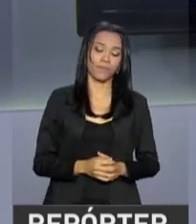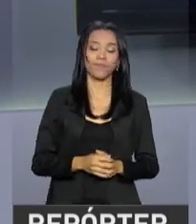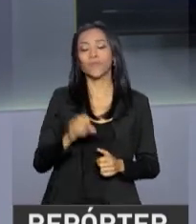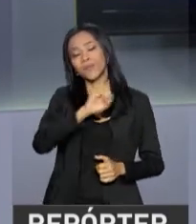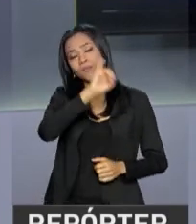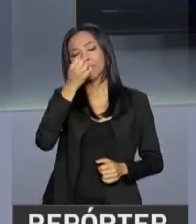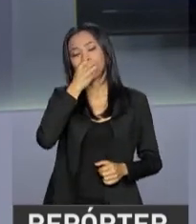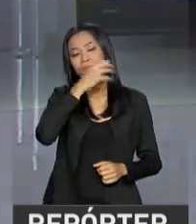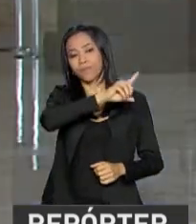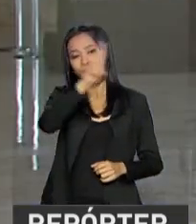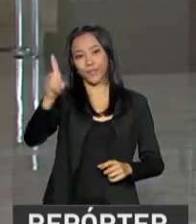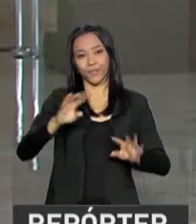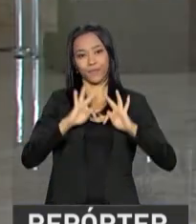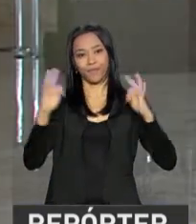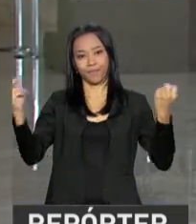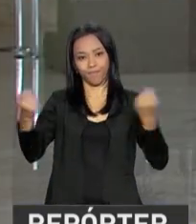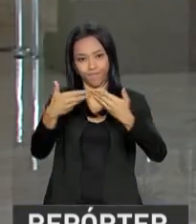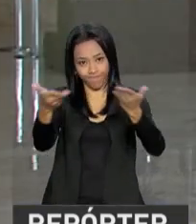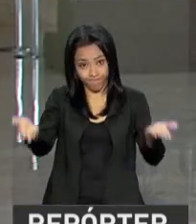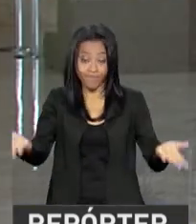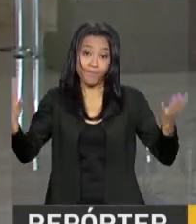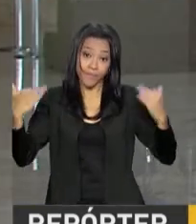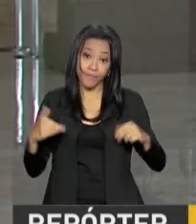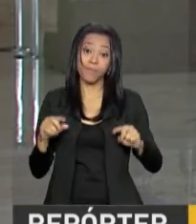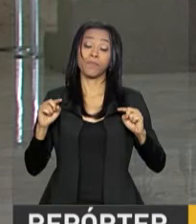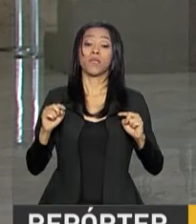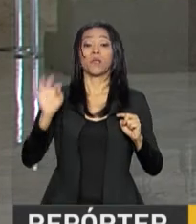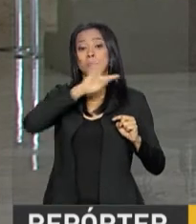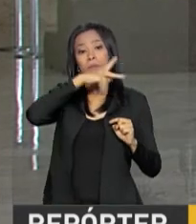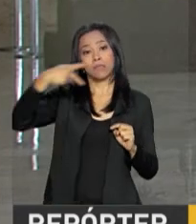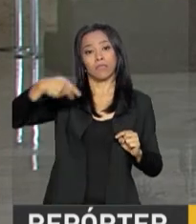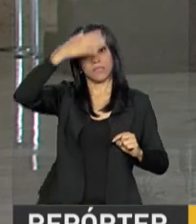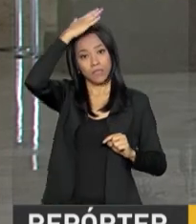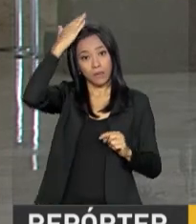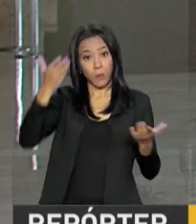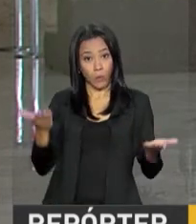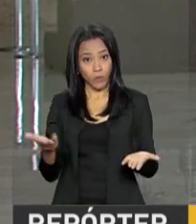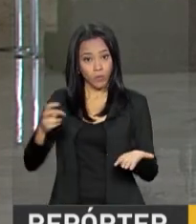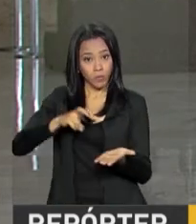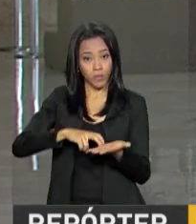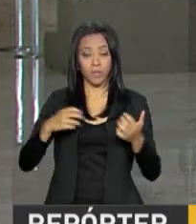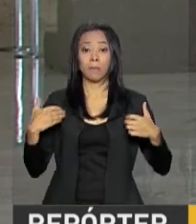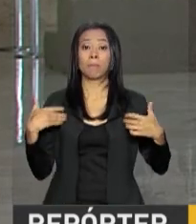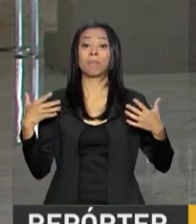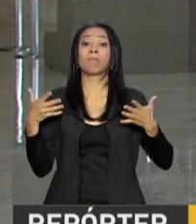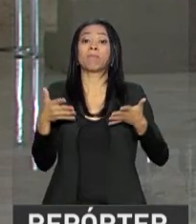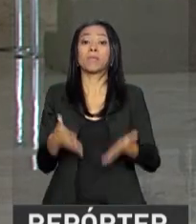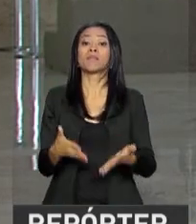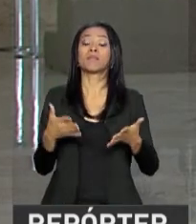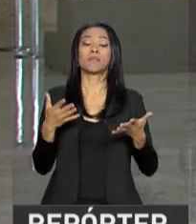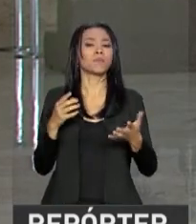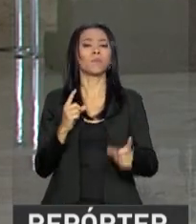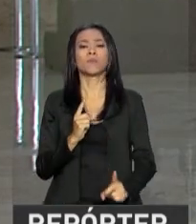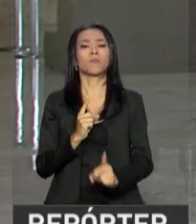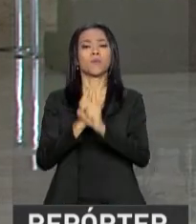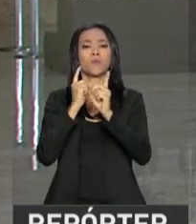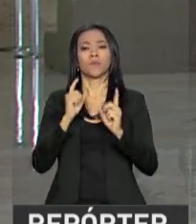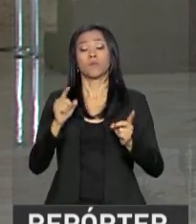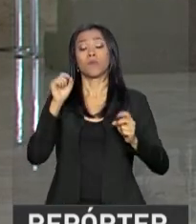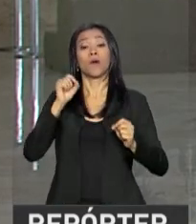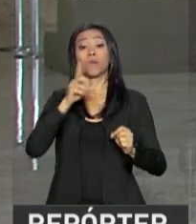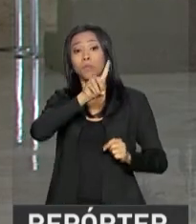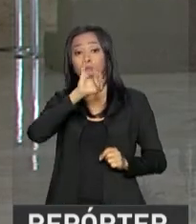marabá o dia todos pois é maior o presidente michel temer participa nesta manhã da cerimônia em comemoração ao dia do exército